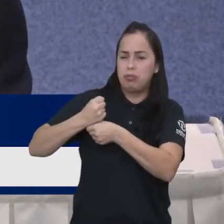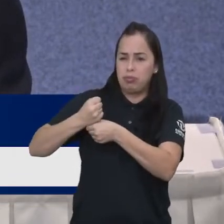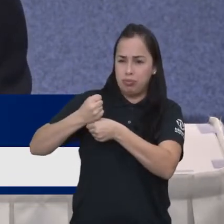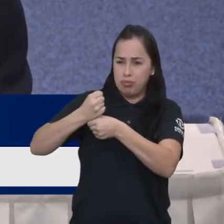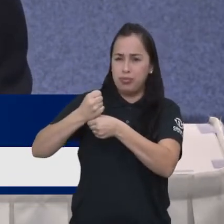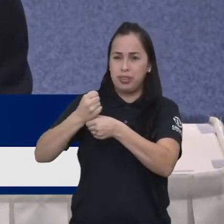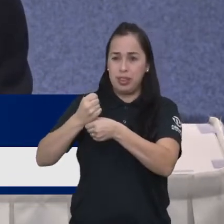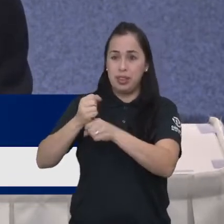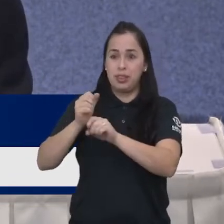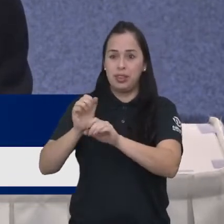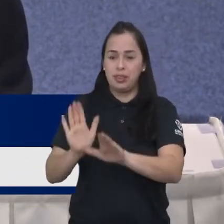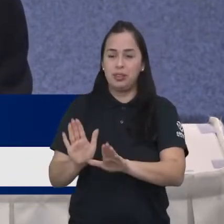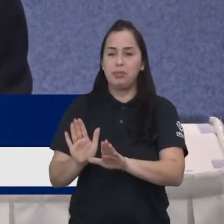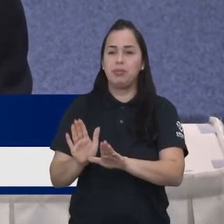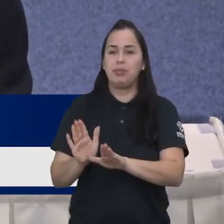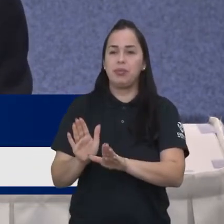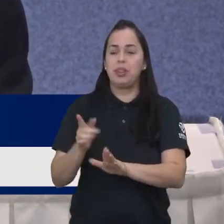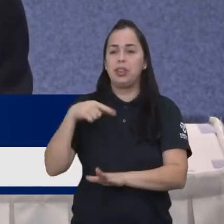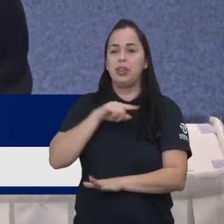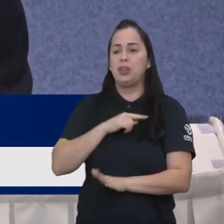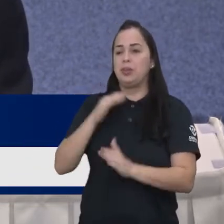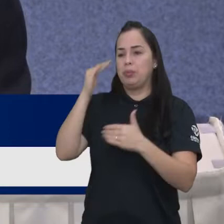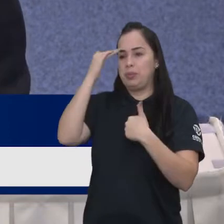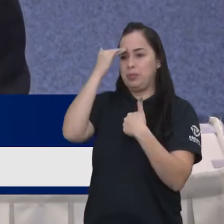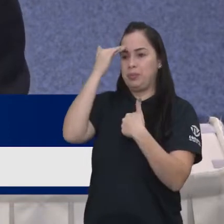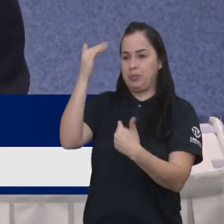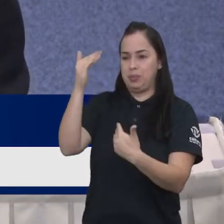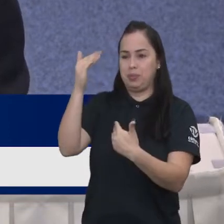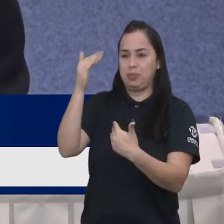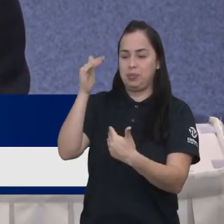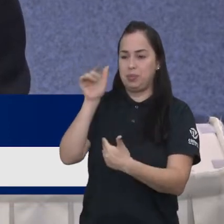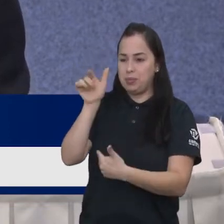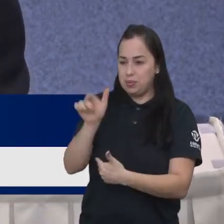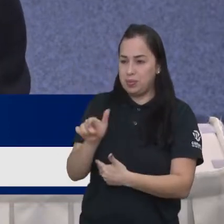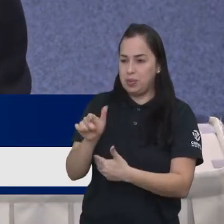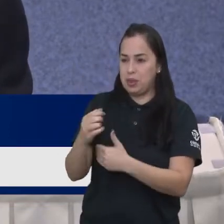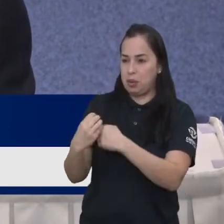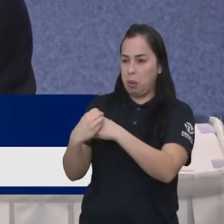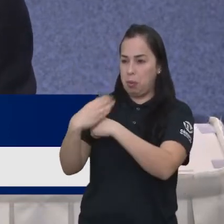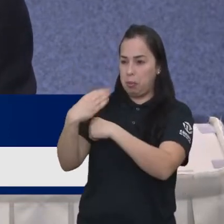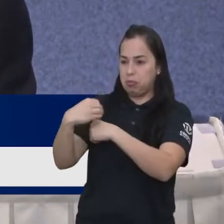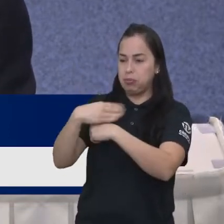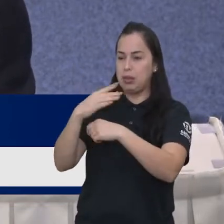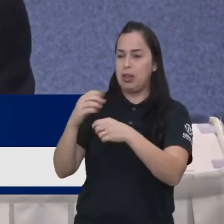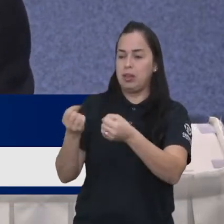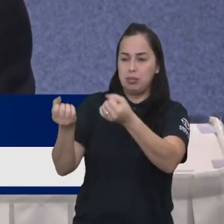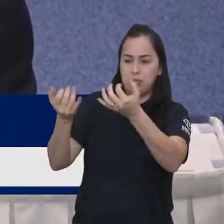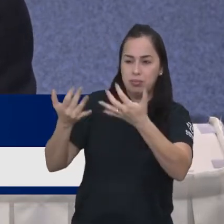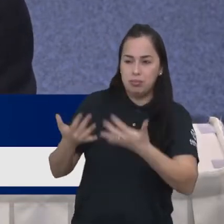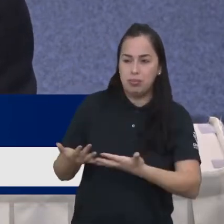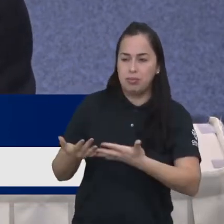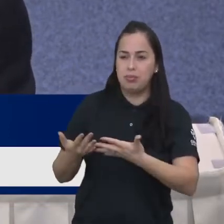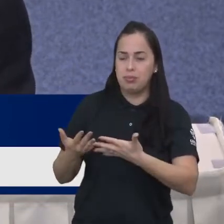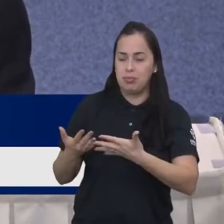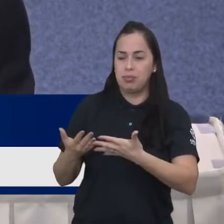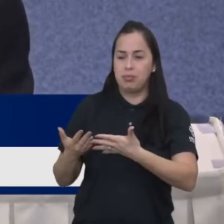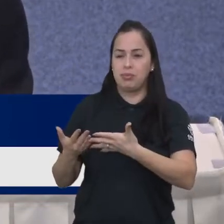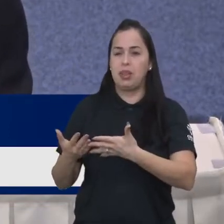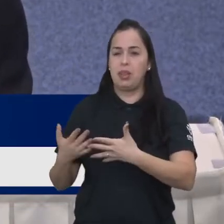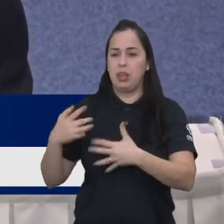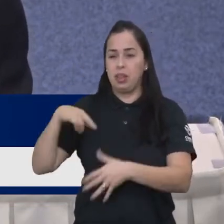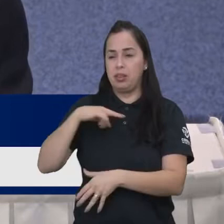do seu trabalho a isso, então a gente fica muito grato que você possa compartilhar isso conosco, com essa legislatura,